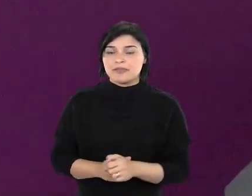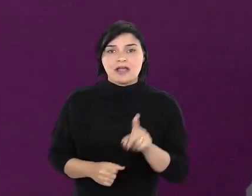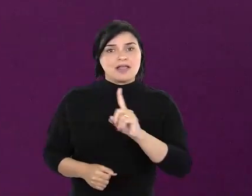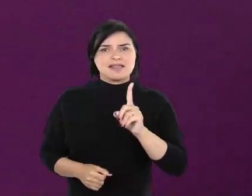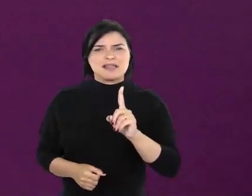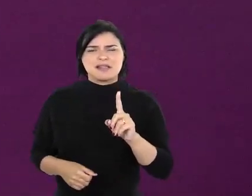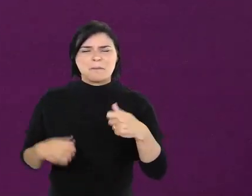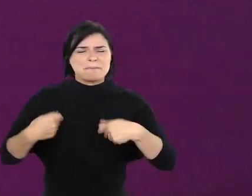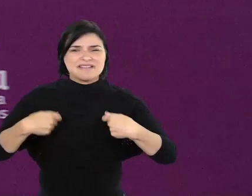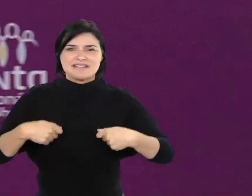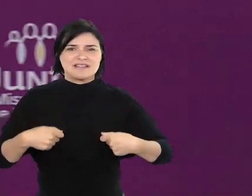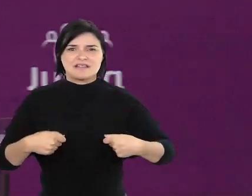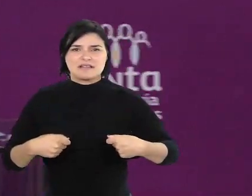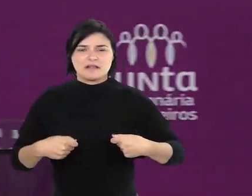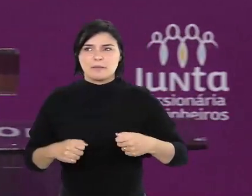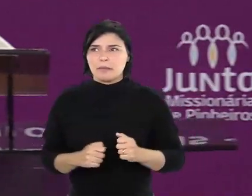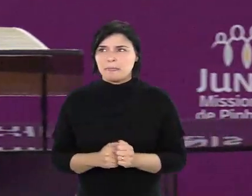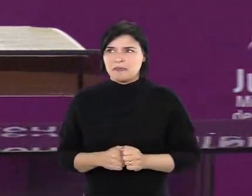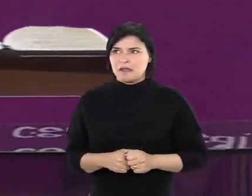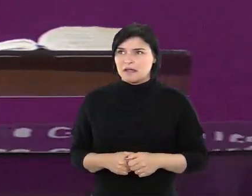semestre Doutor não